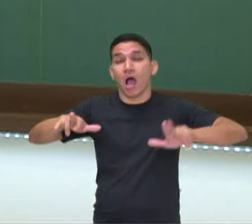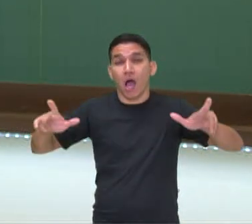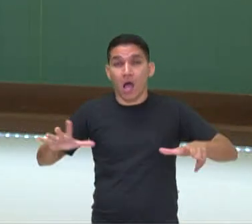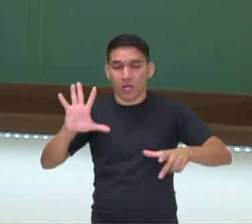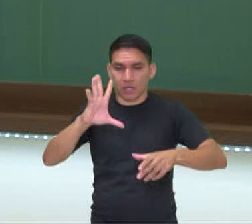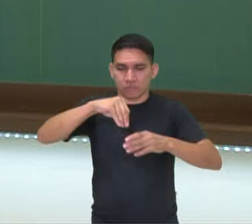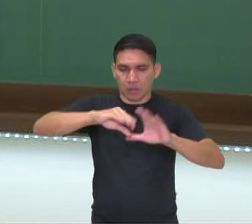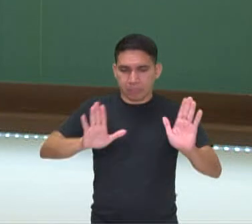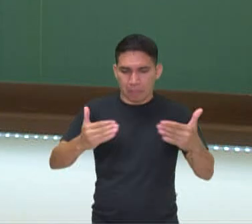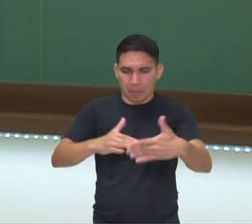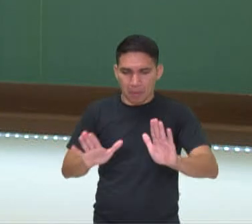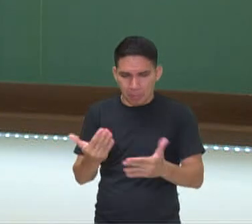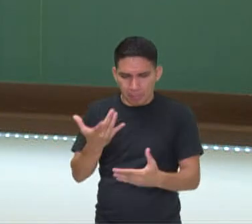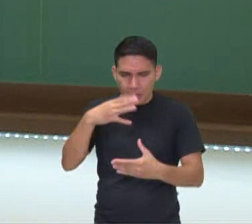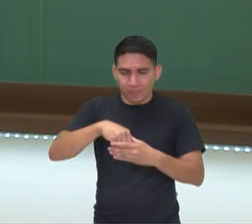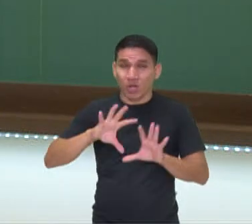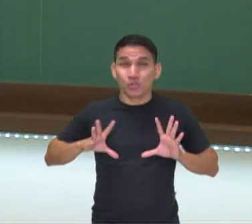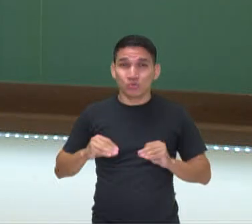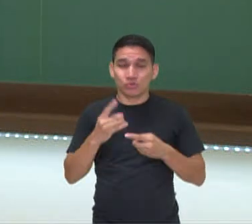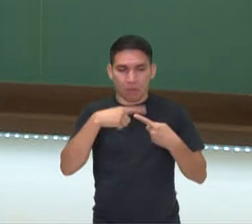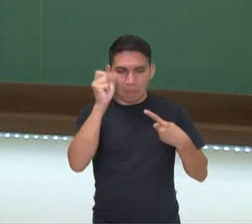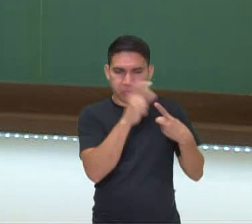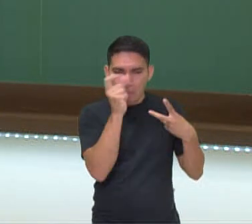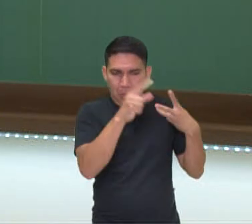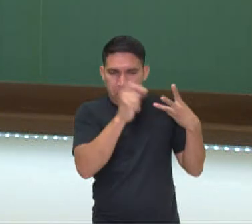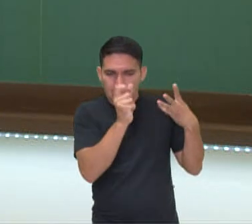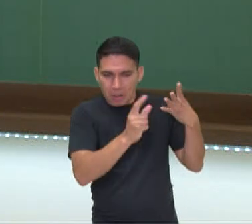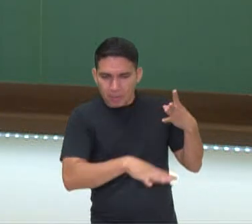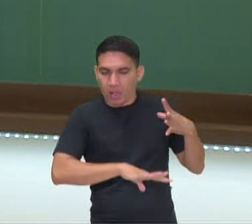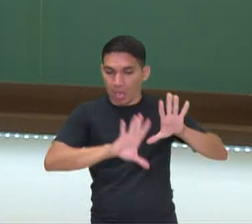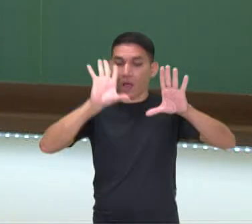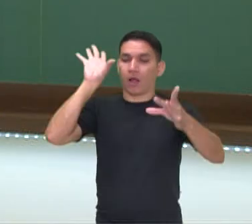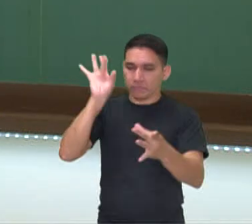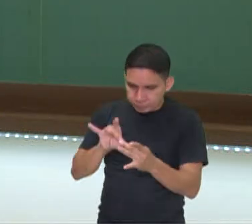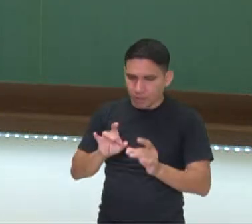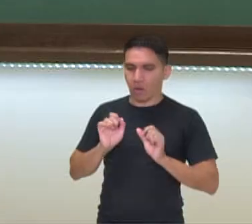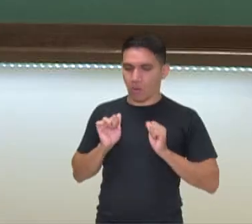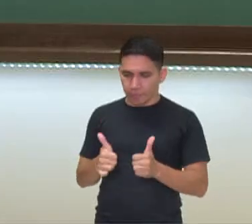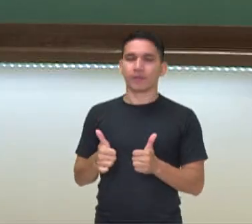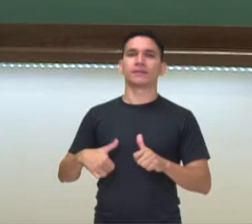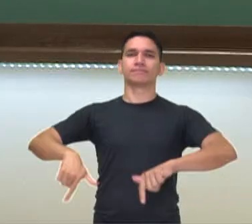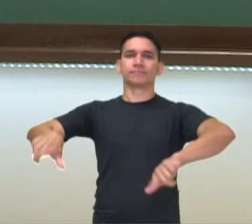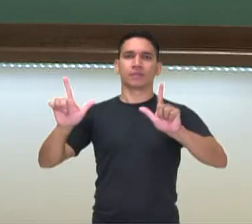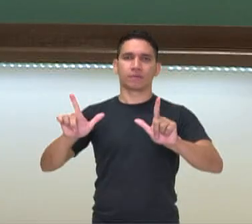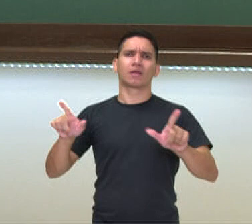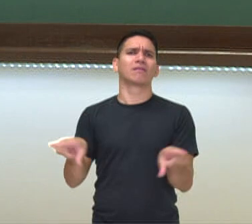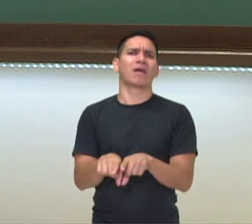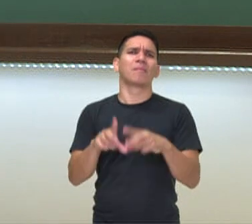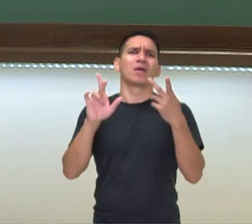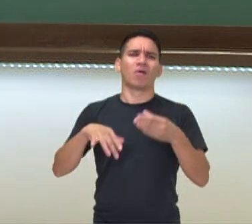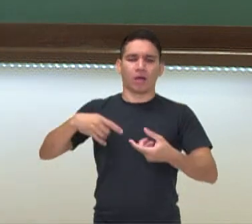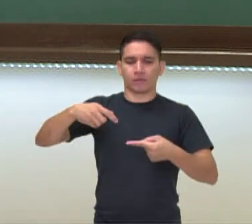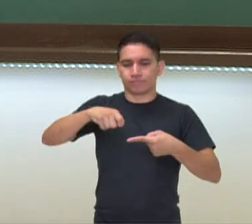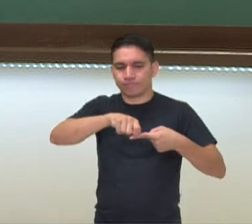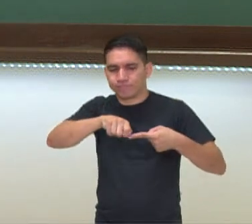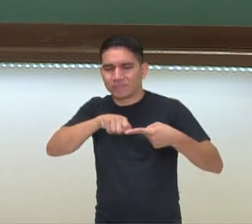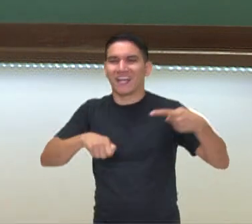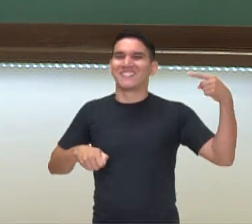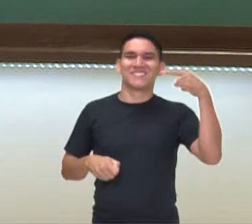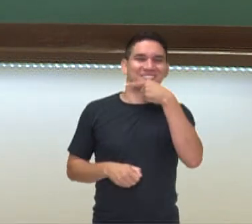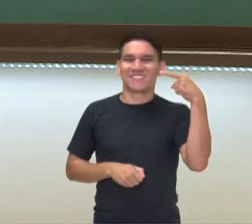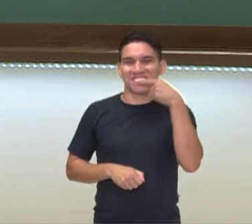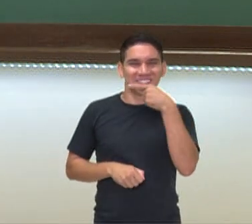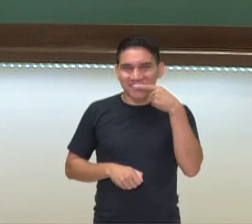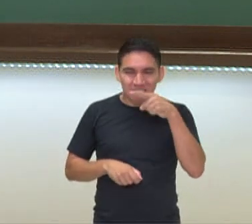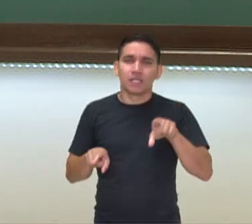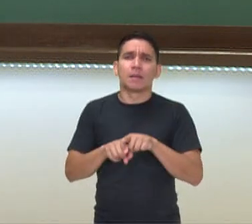embalagens que são todas descartadas até você chegar no produto final. Vale também para pasta de dente e para tantos outros